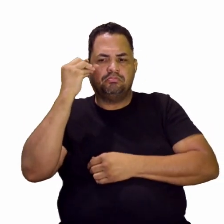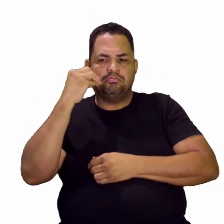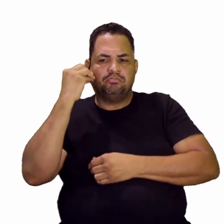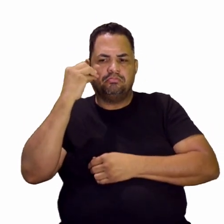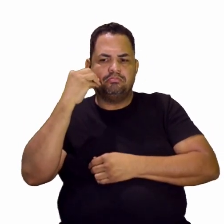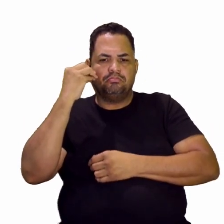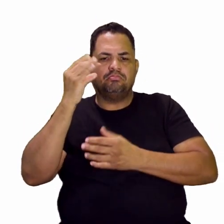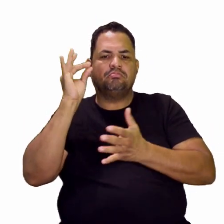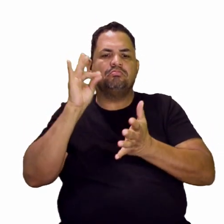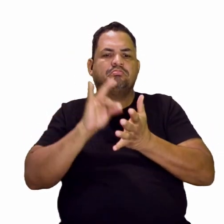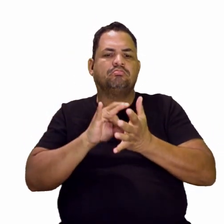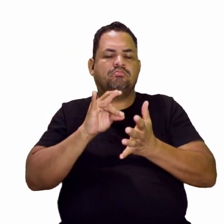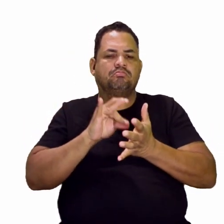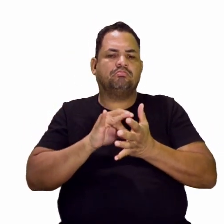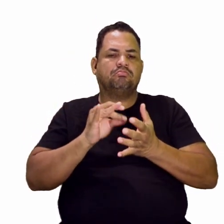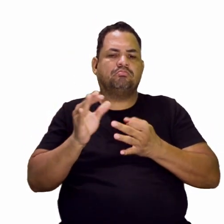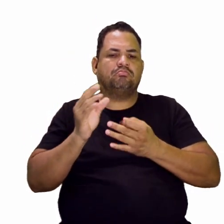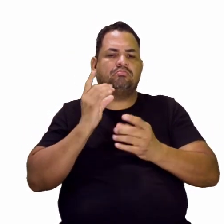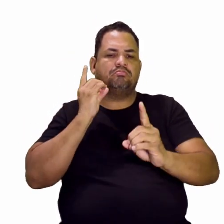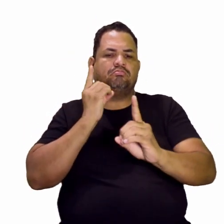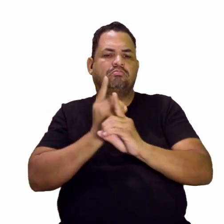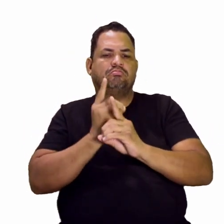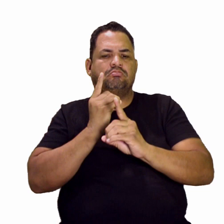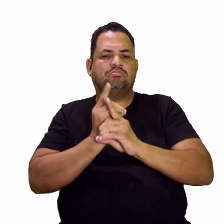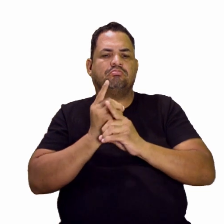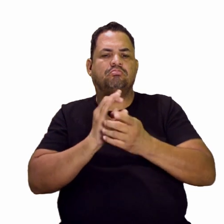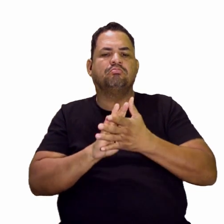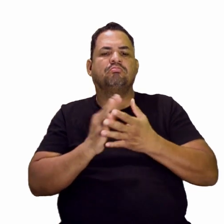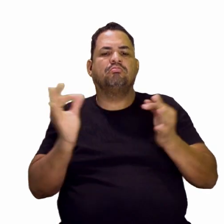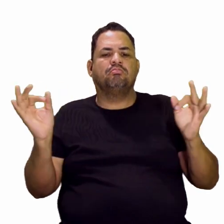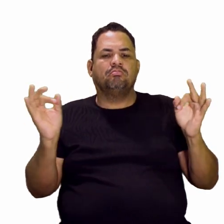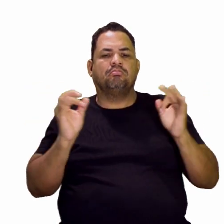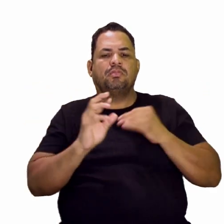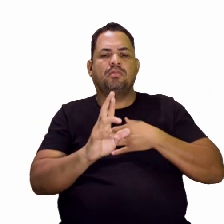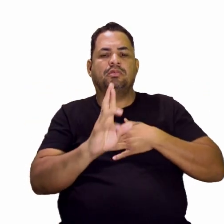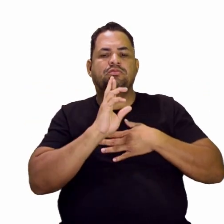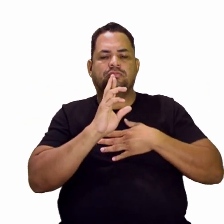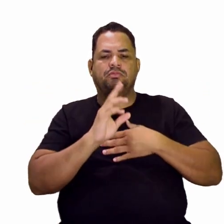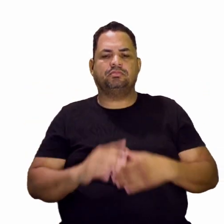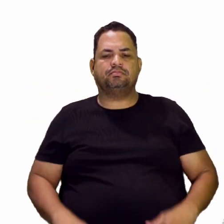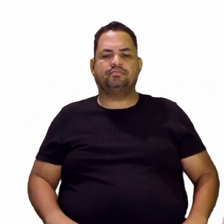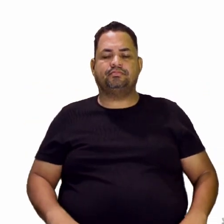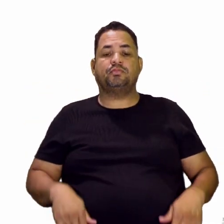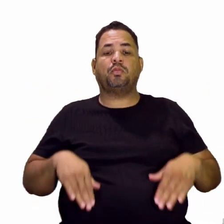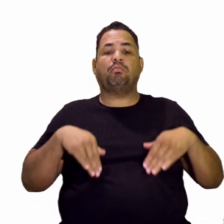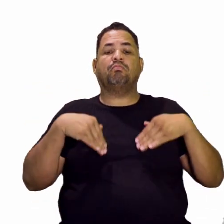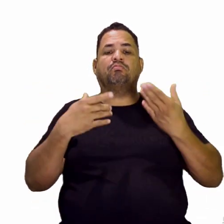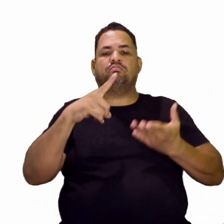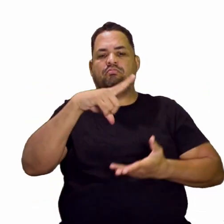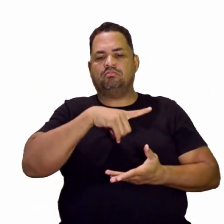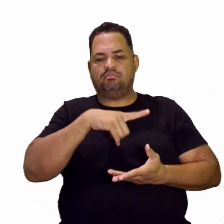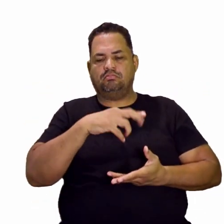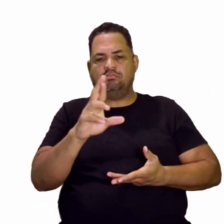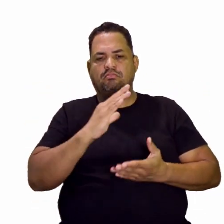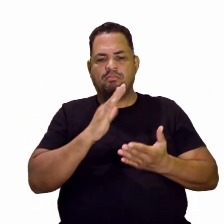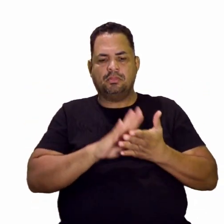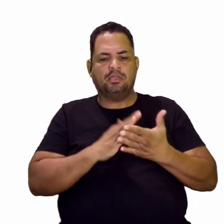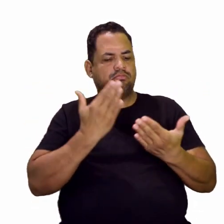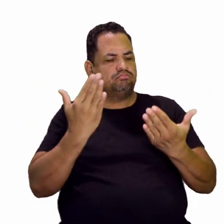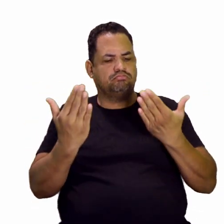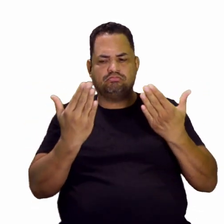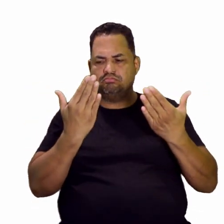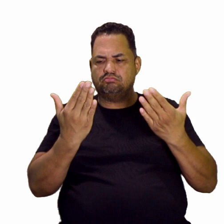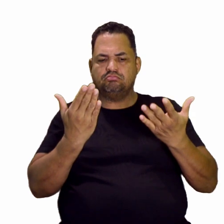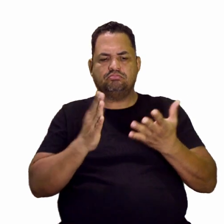e realmente chegar a um resultado. A partir do momento que eu tenho esse resultado, eu comprovo